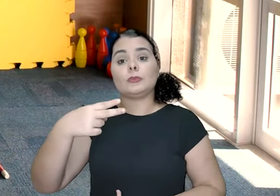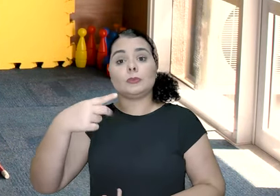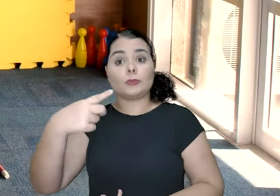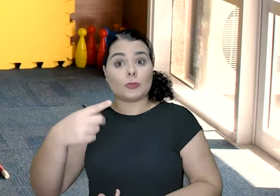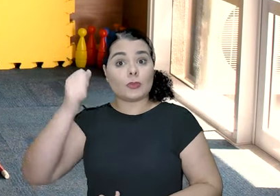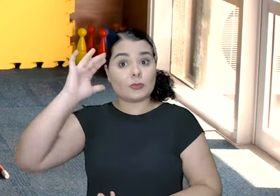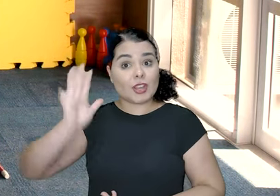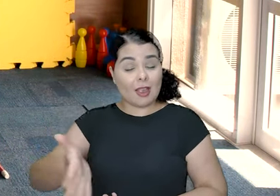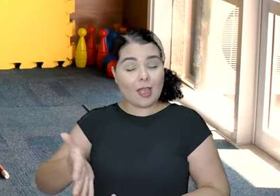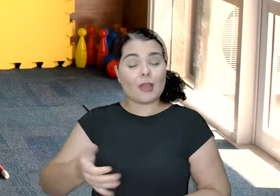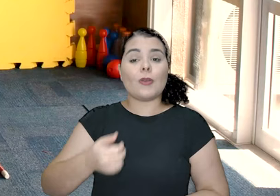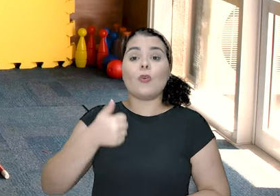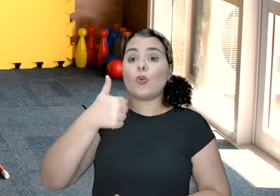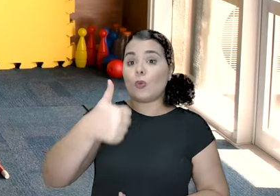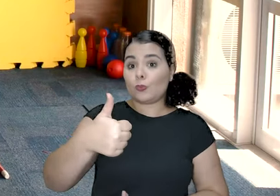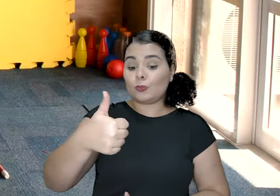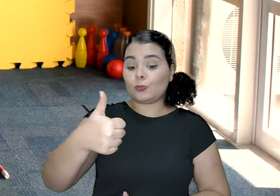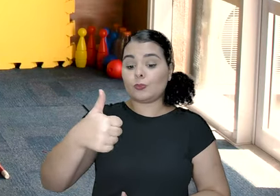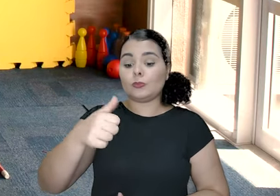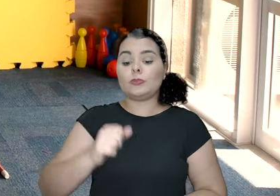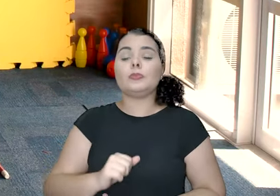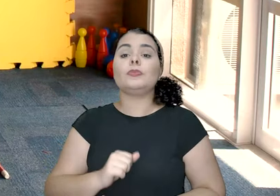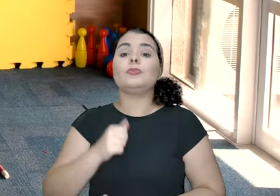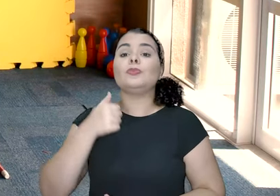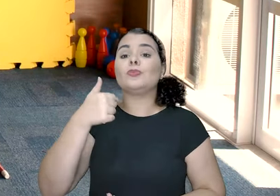1. Bora. 1,